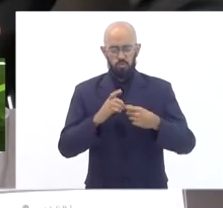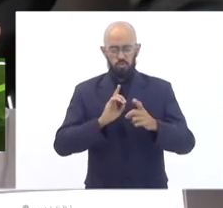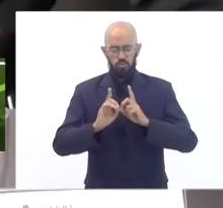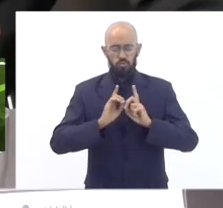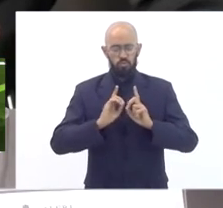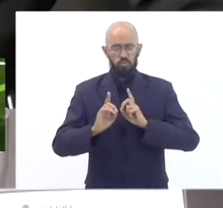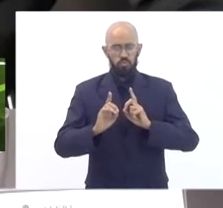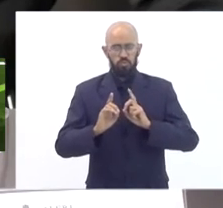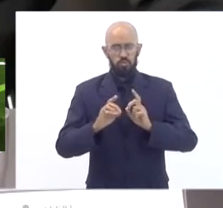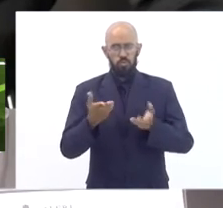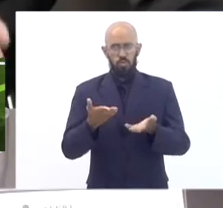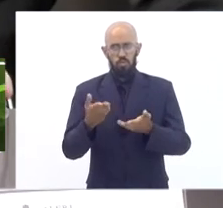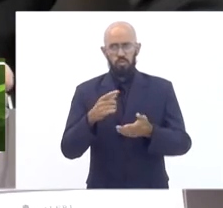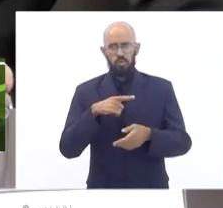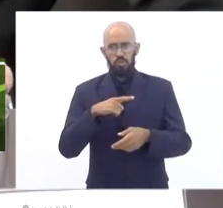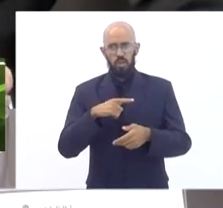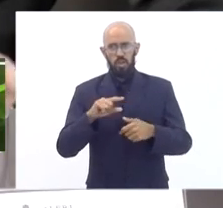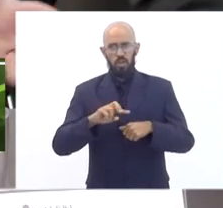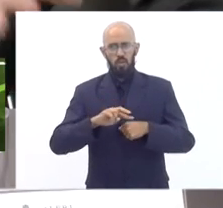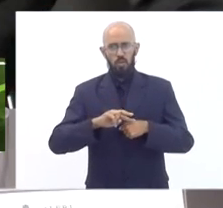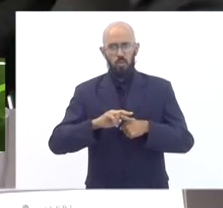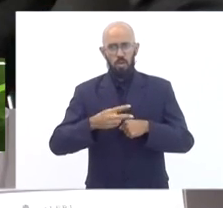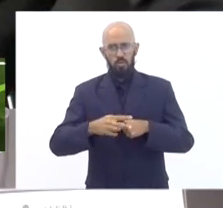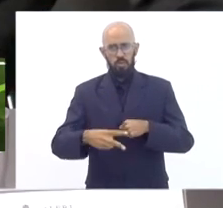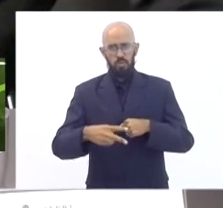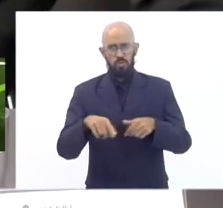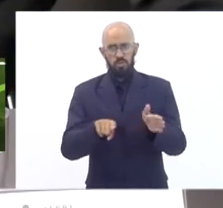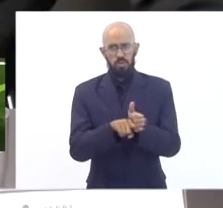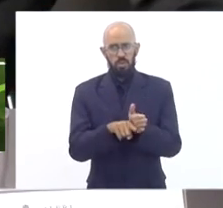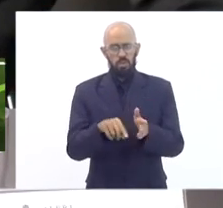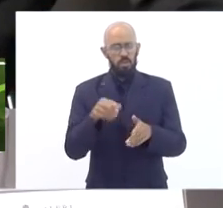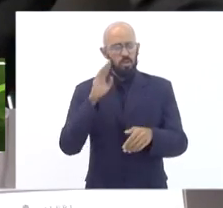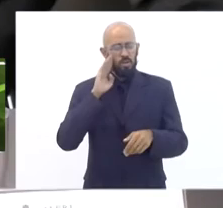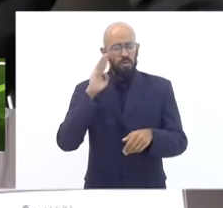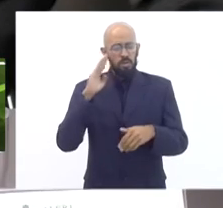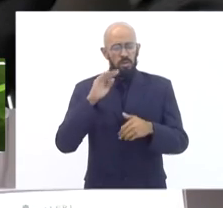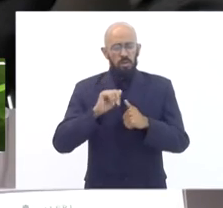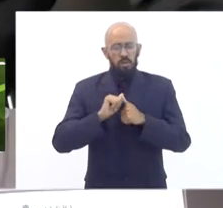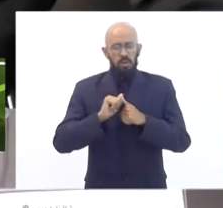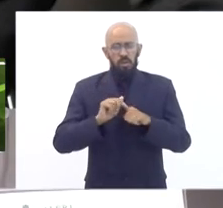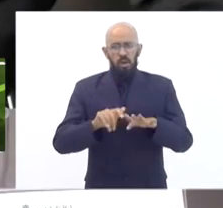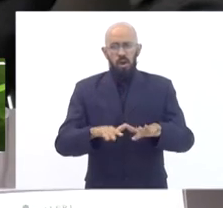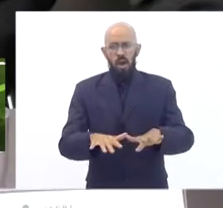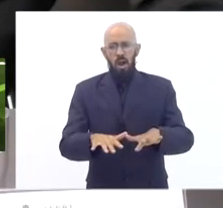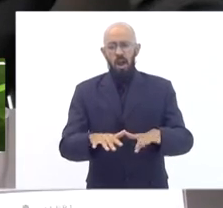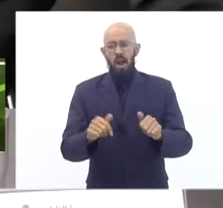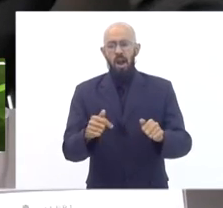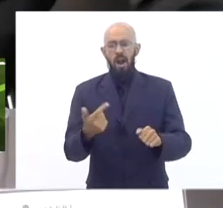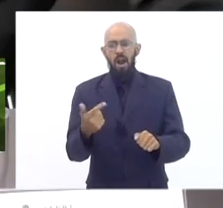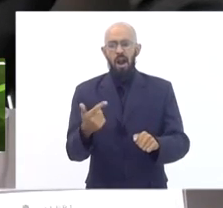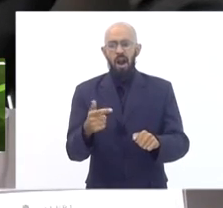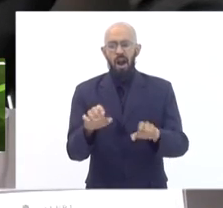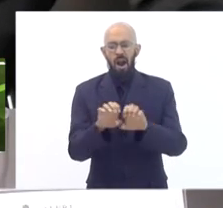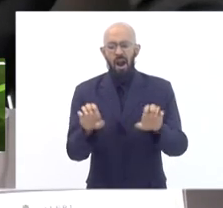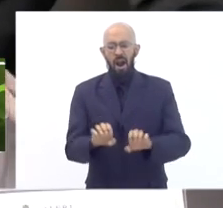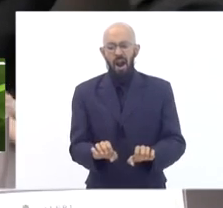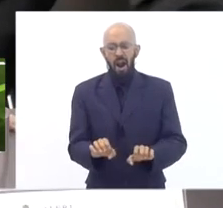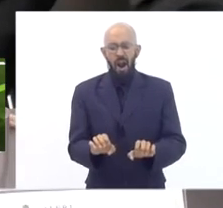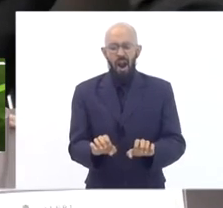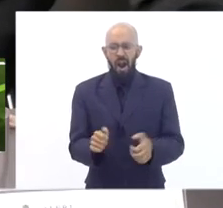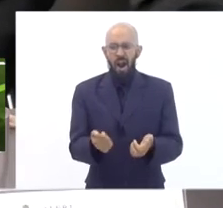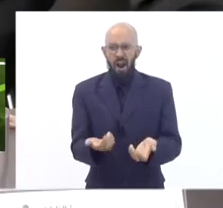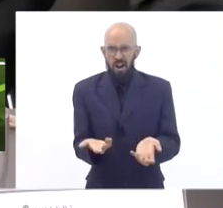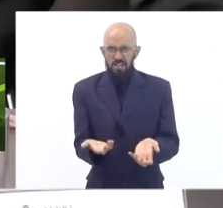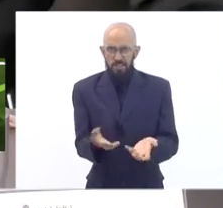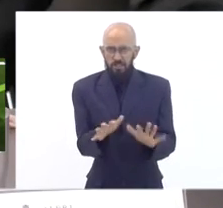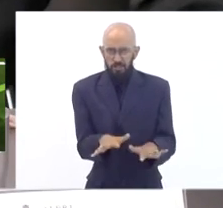fato negativo que vem principalmente da pandemia e da não existência de uma estrutura nesse sentido. Alcançada